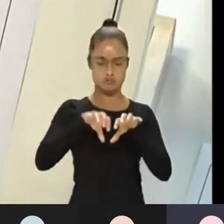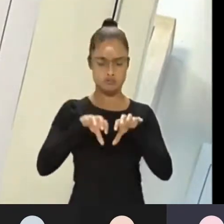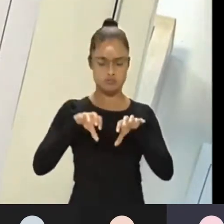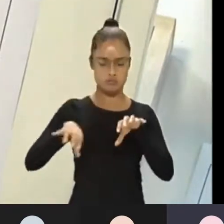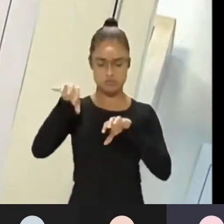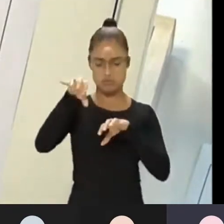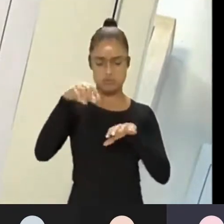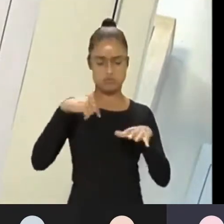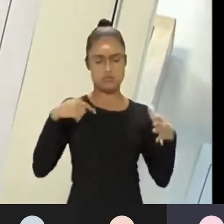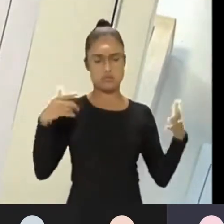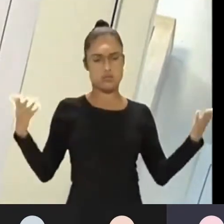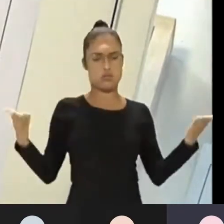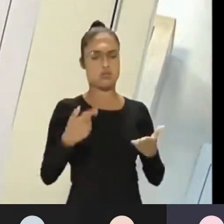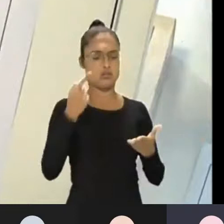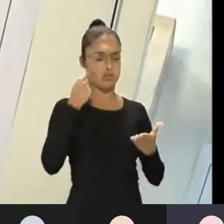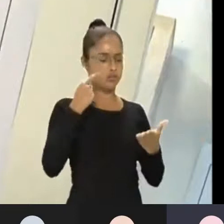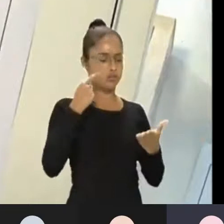começar a medir